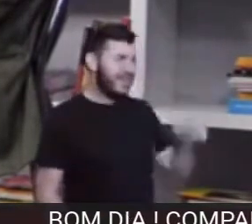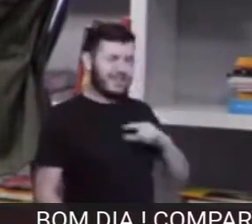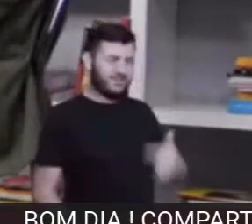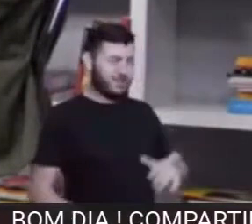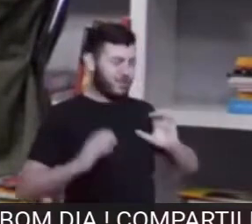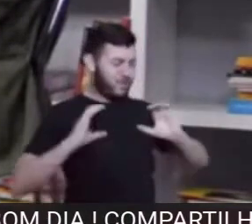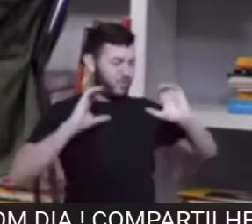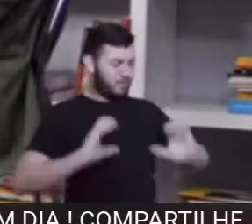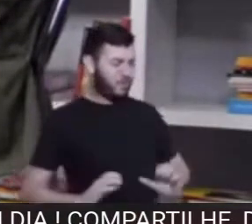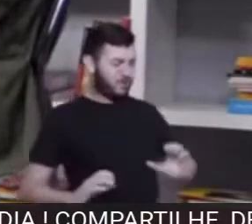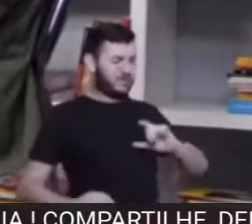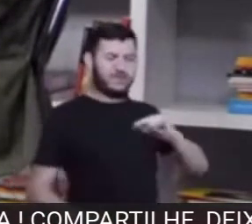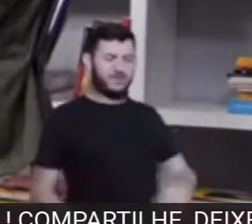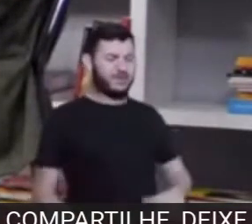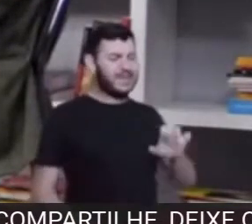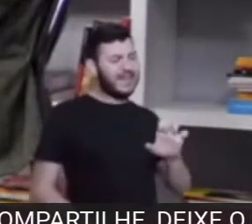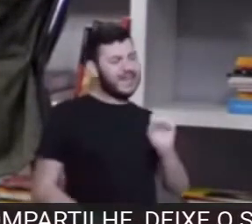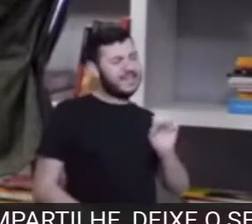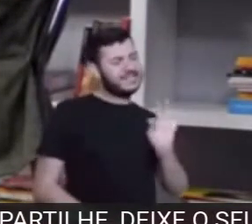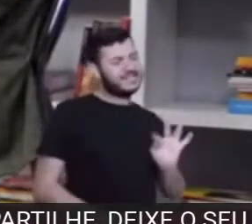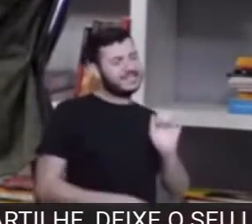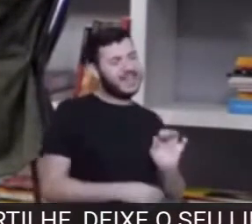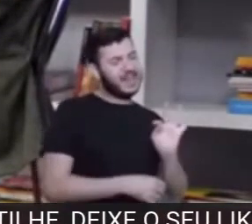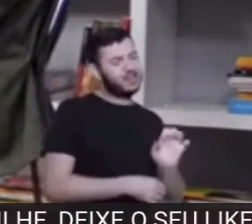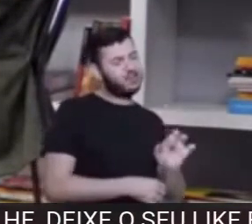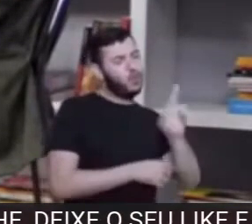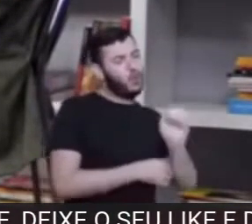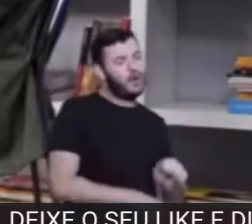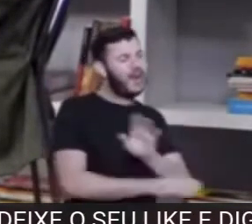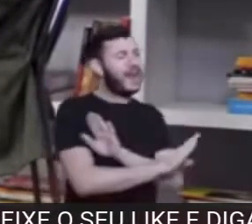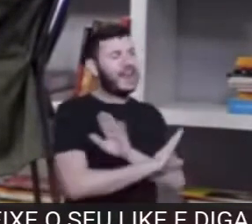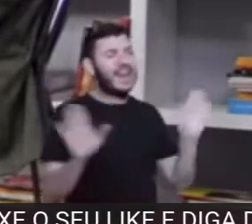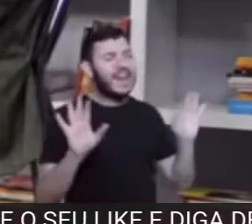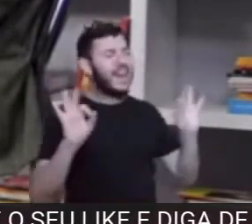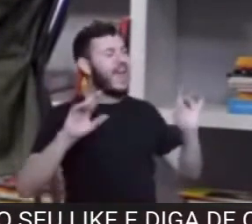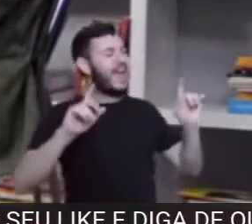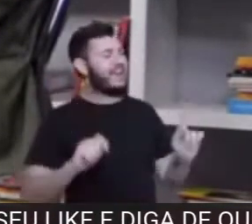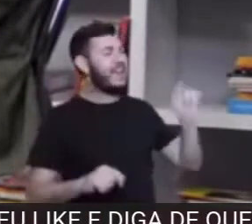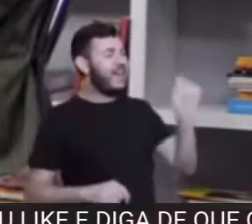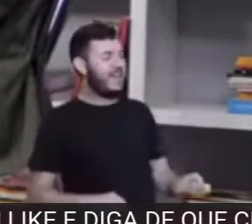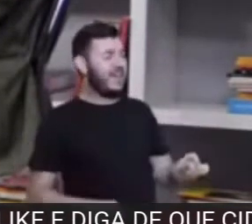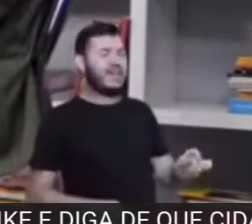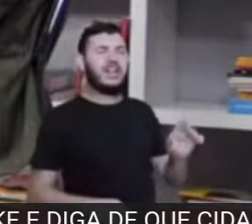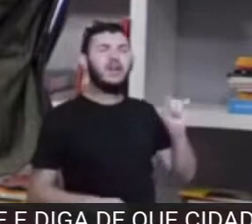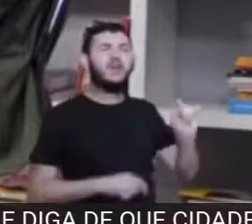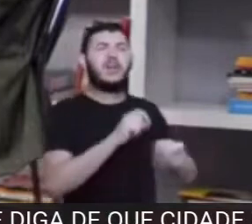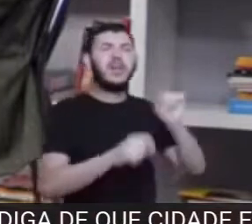estatura para ser presidente da República. É um homem que conta mais de 4 mentiras por dia.